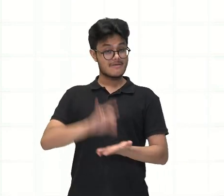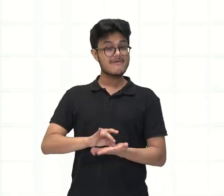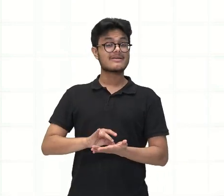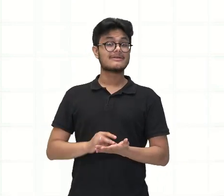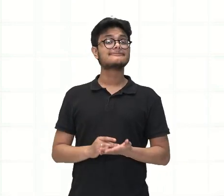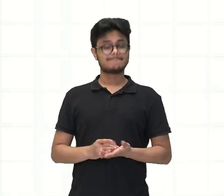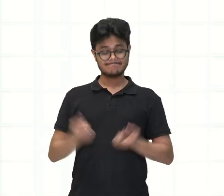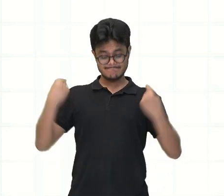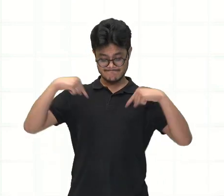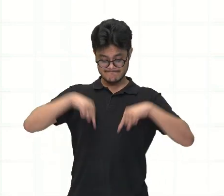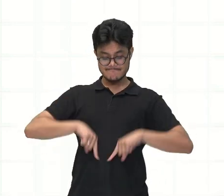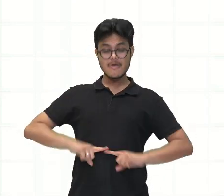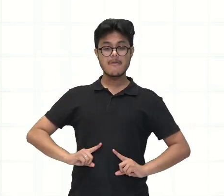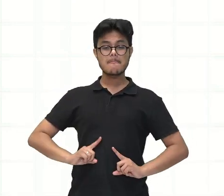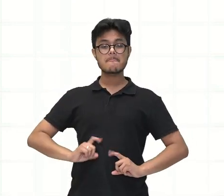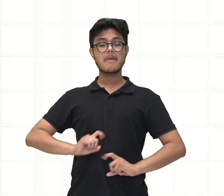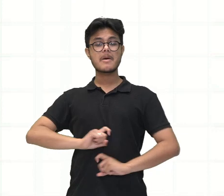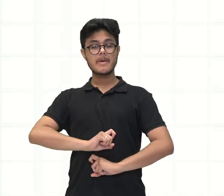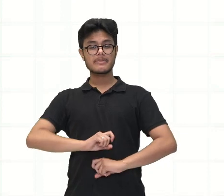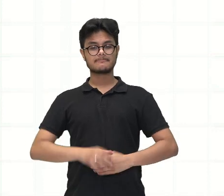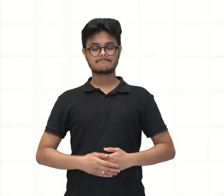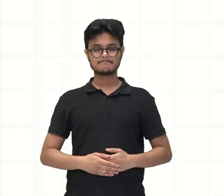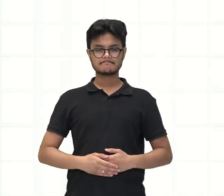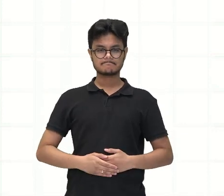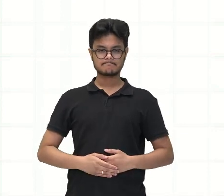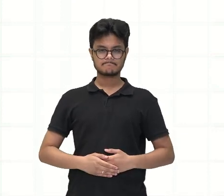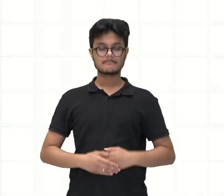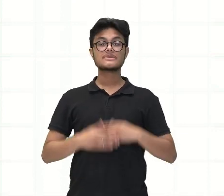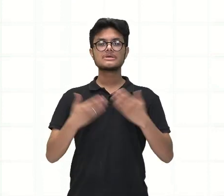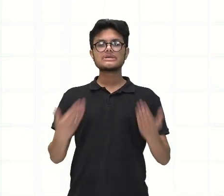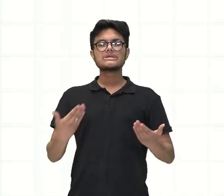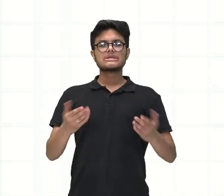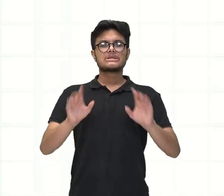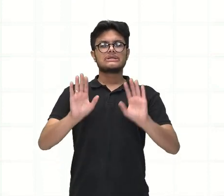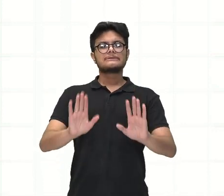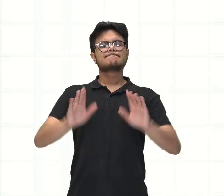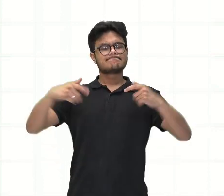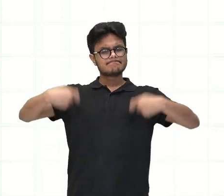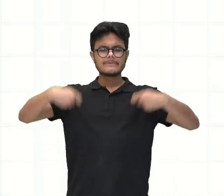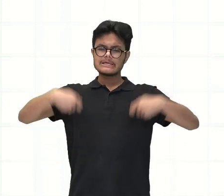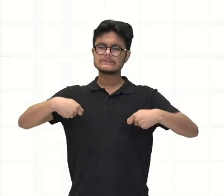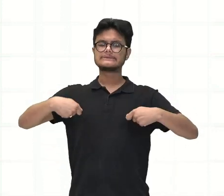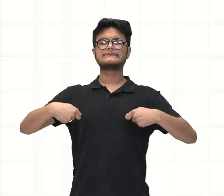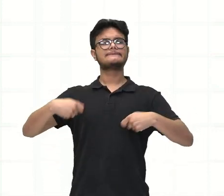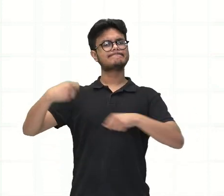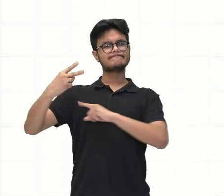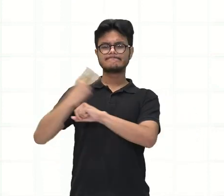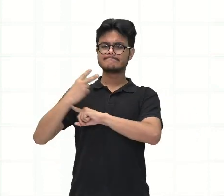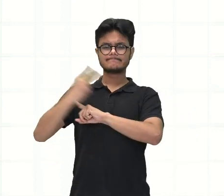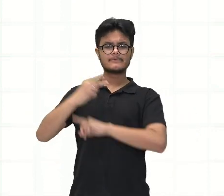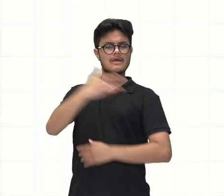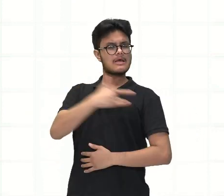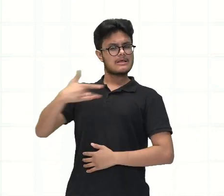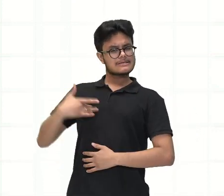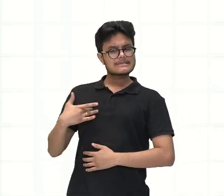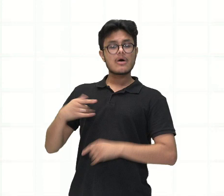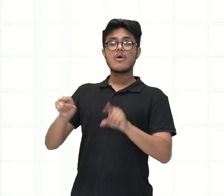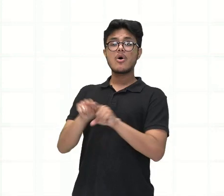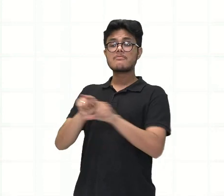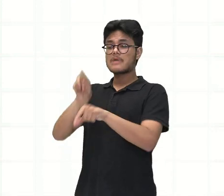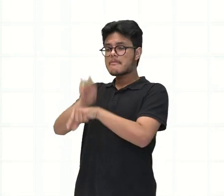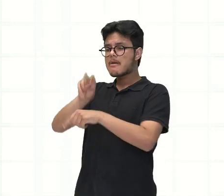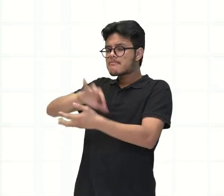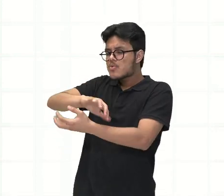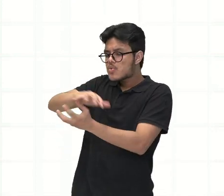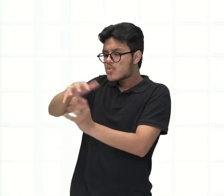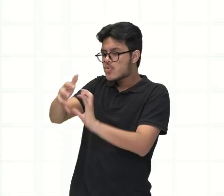nosso intestino, tá? É a recomendação de cuidados de higiene pessoal e de higiene dos alimentos